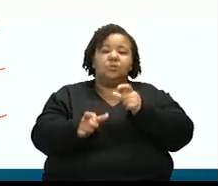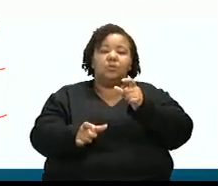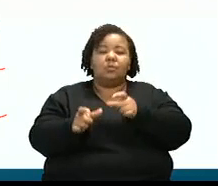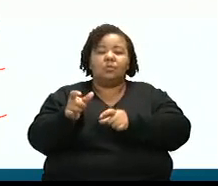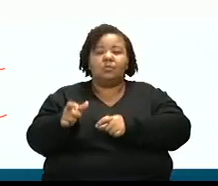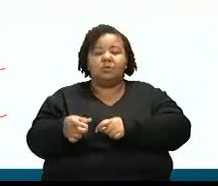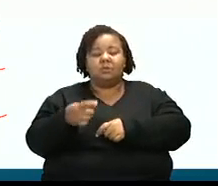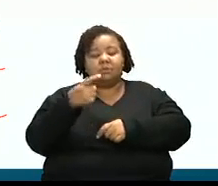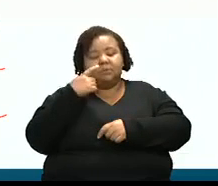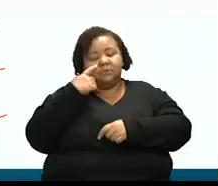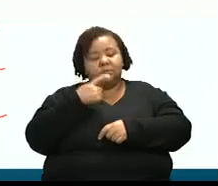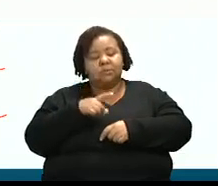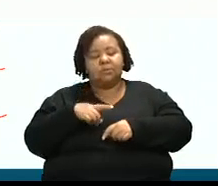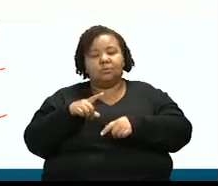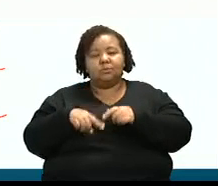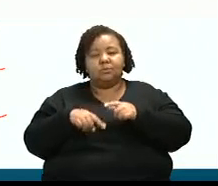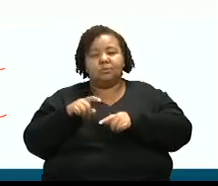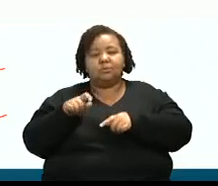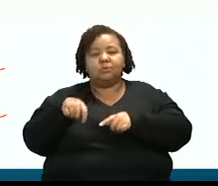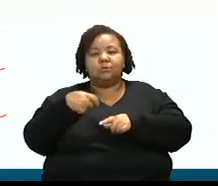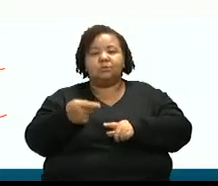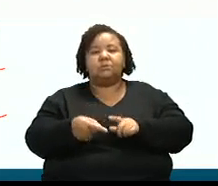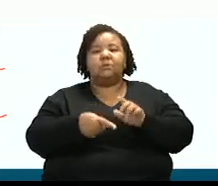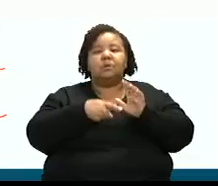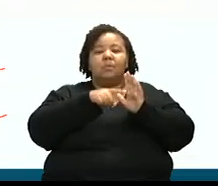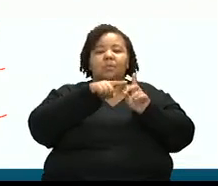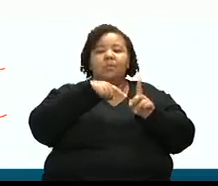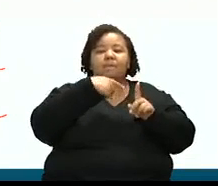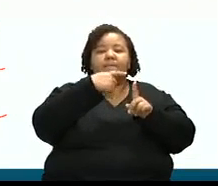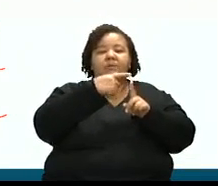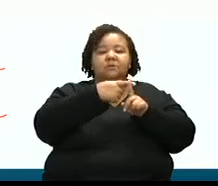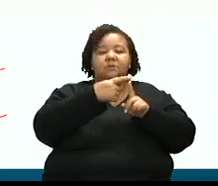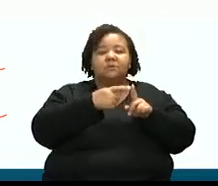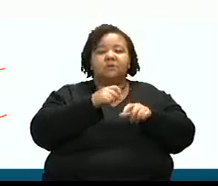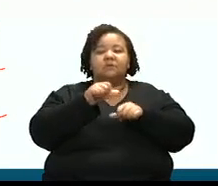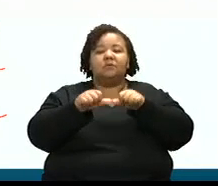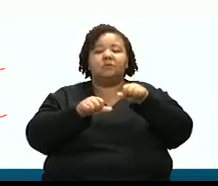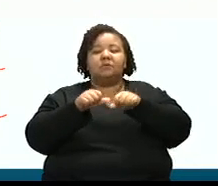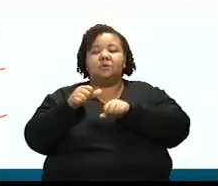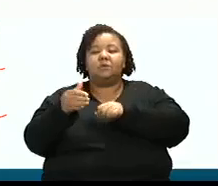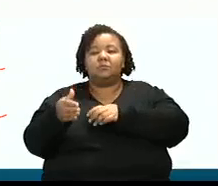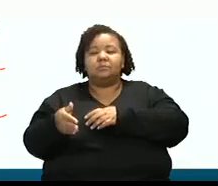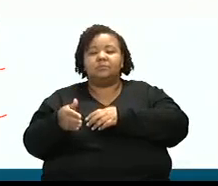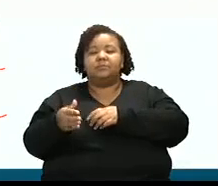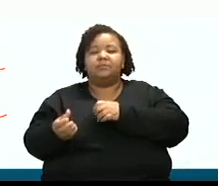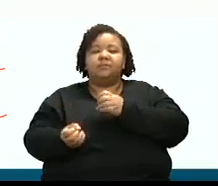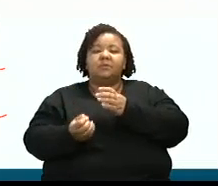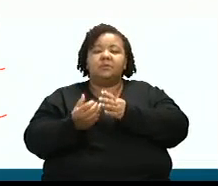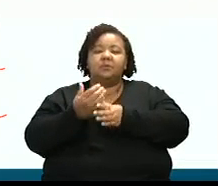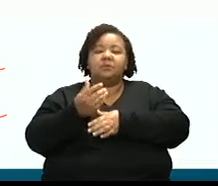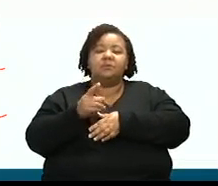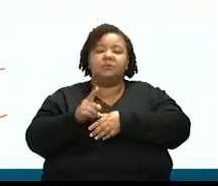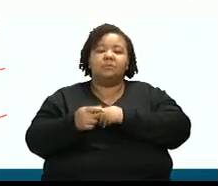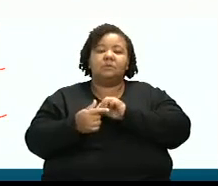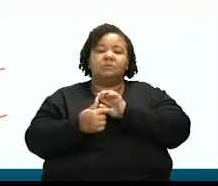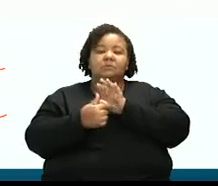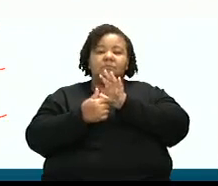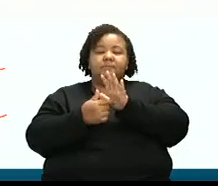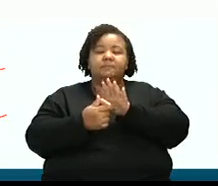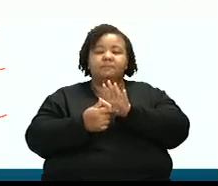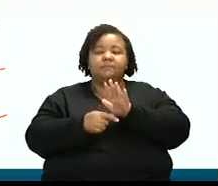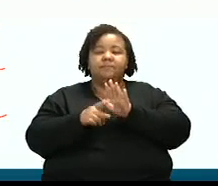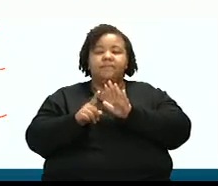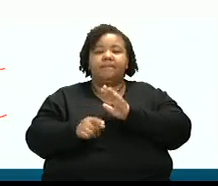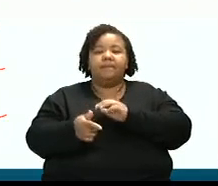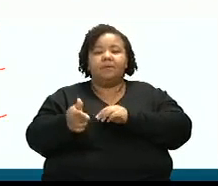produtos que nós tomamos com sinal positivo, com sinal trocado, e construímos a expressão que foi apresentada. Então, é uma